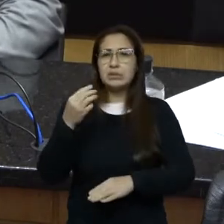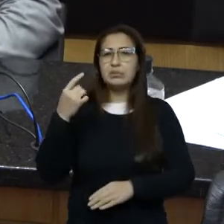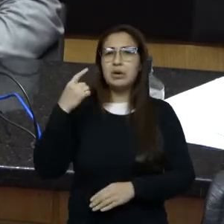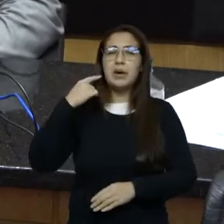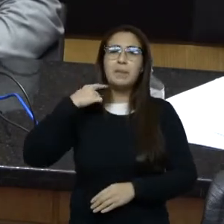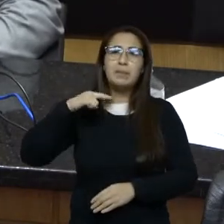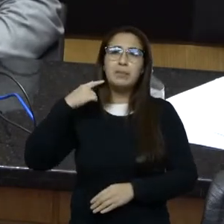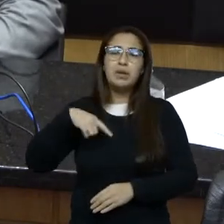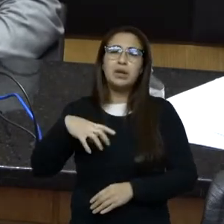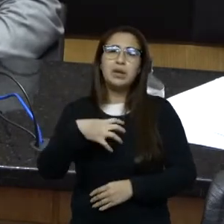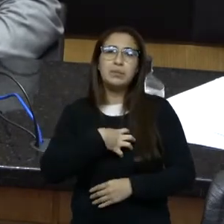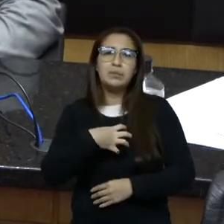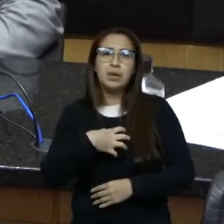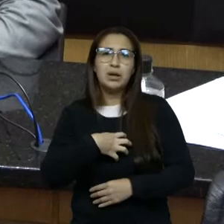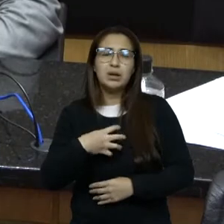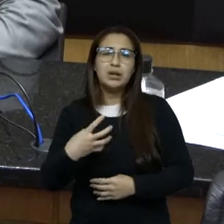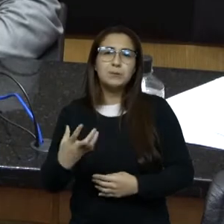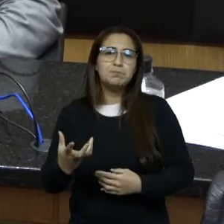Bahia